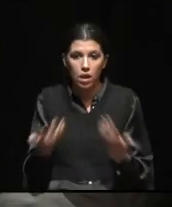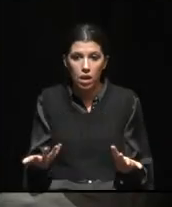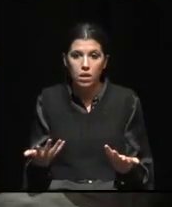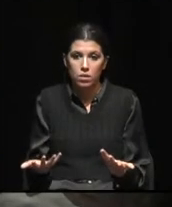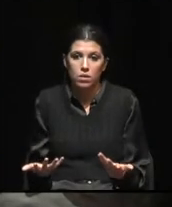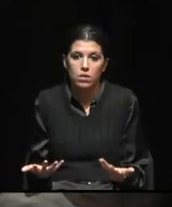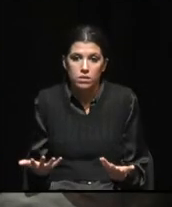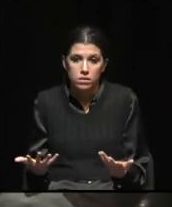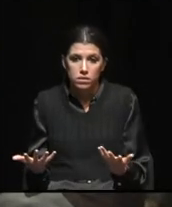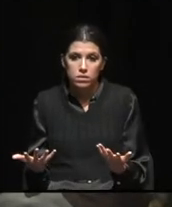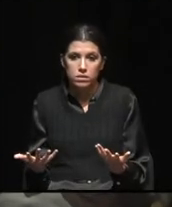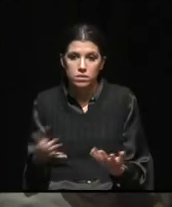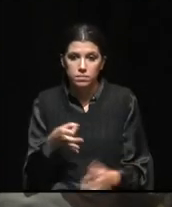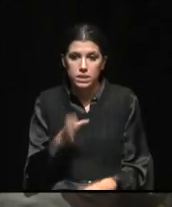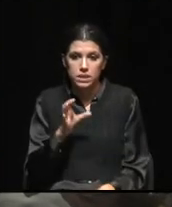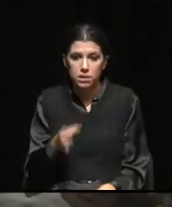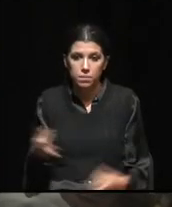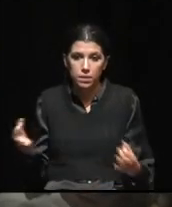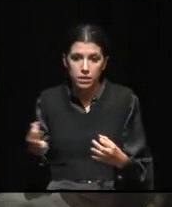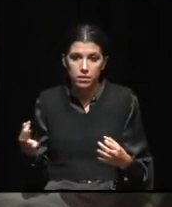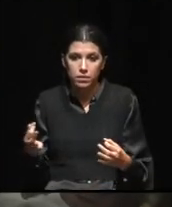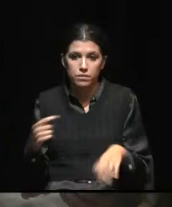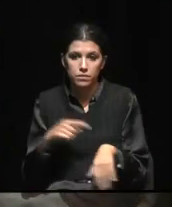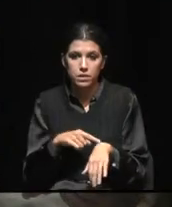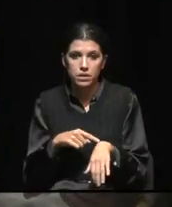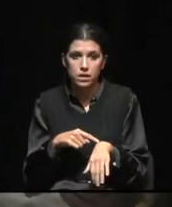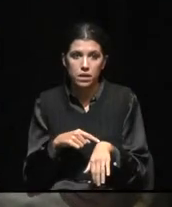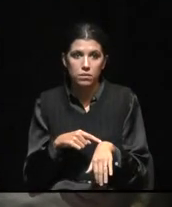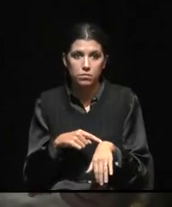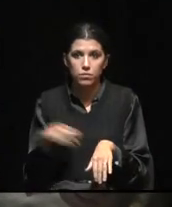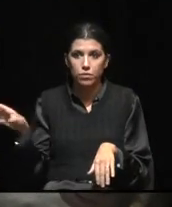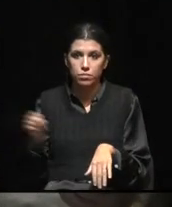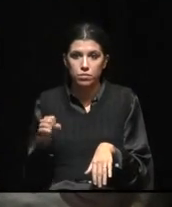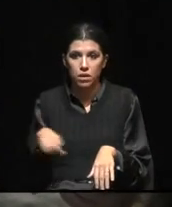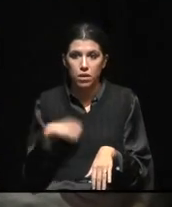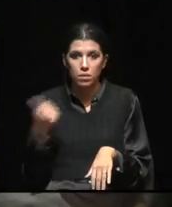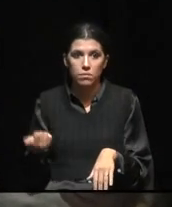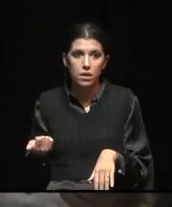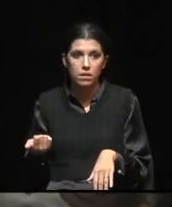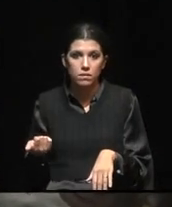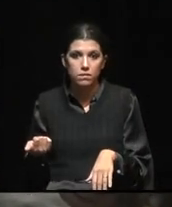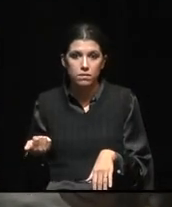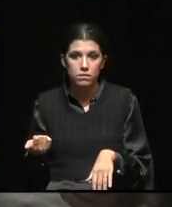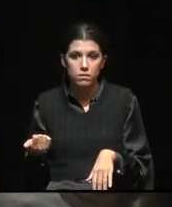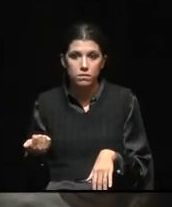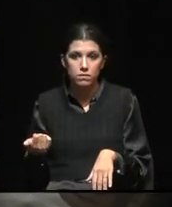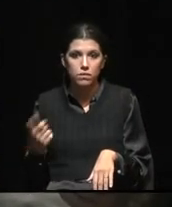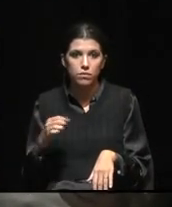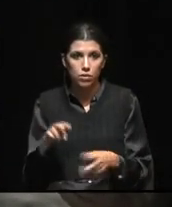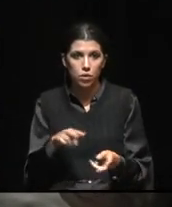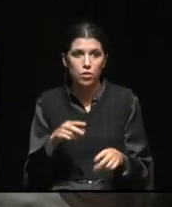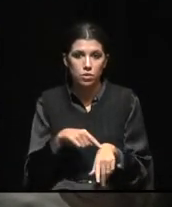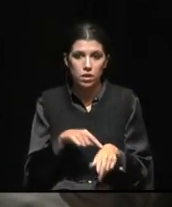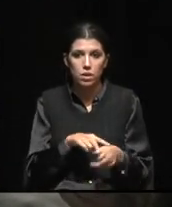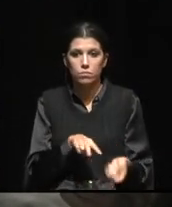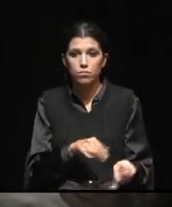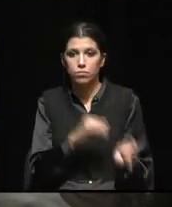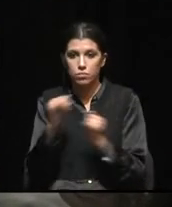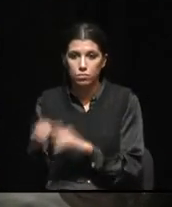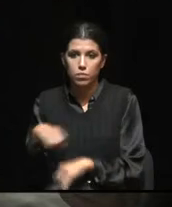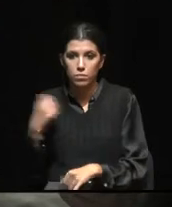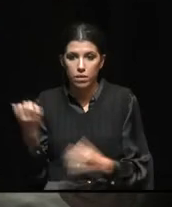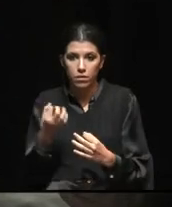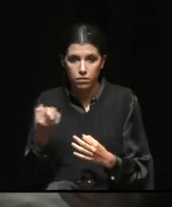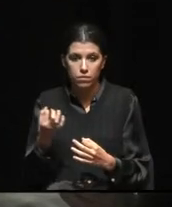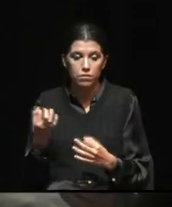concreto o o PCP chegou até o tempo do pev quer diz isto chegou não chegou chegou chegou a passar para o pev não não chegou acabou important